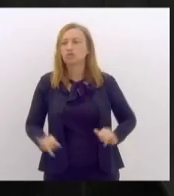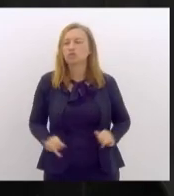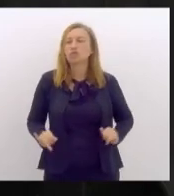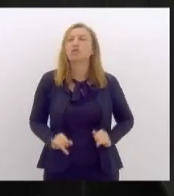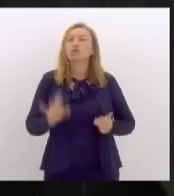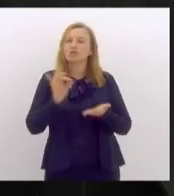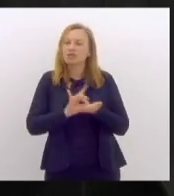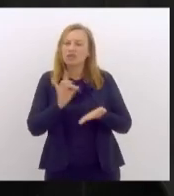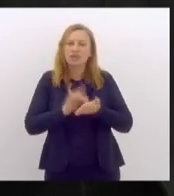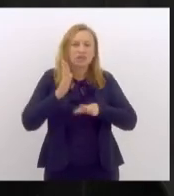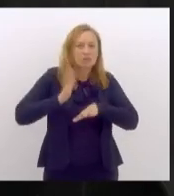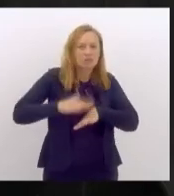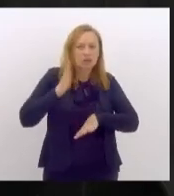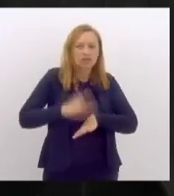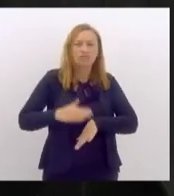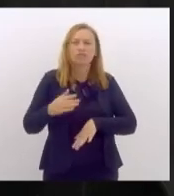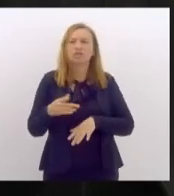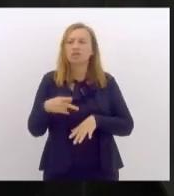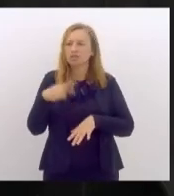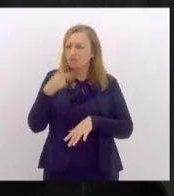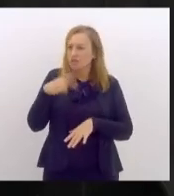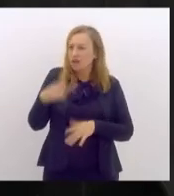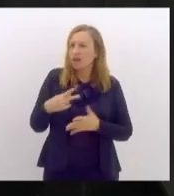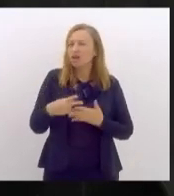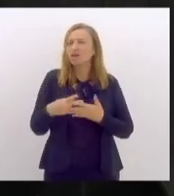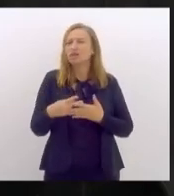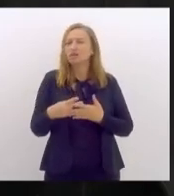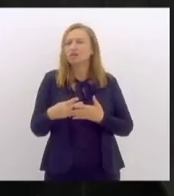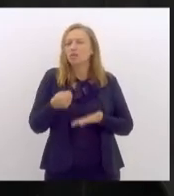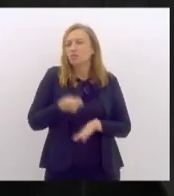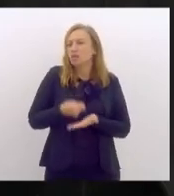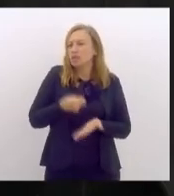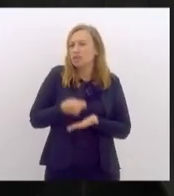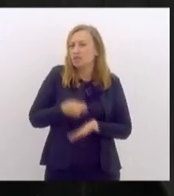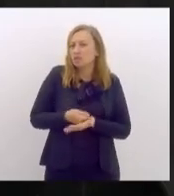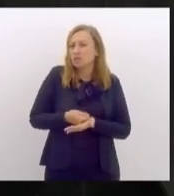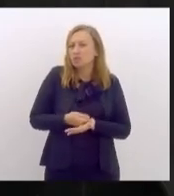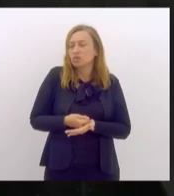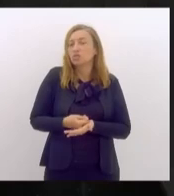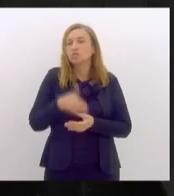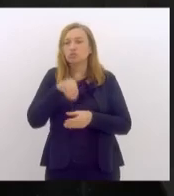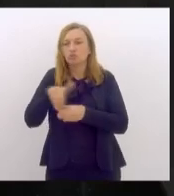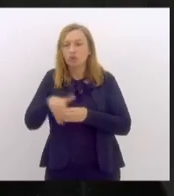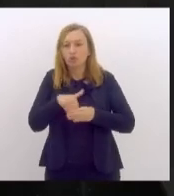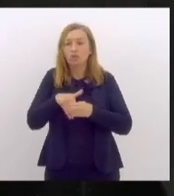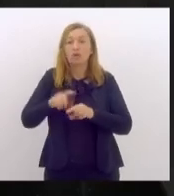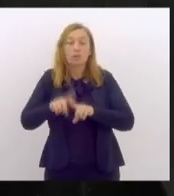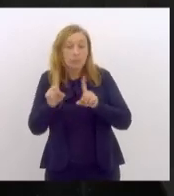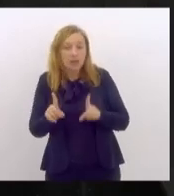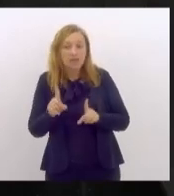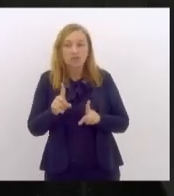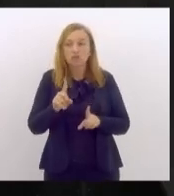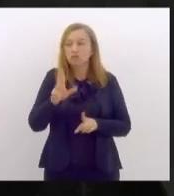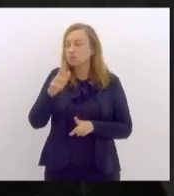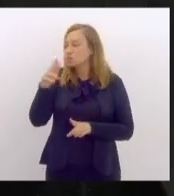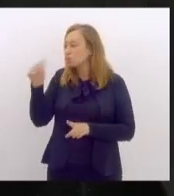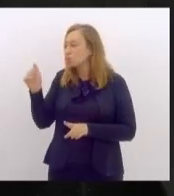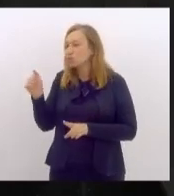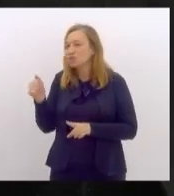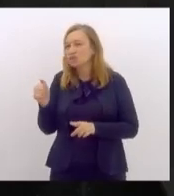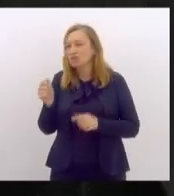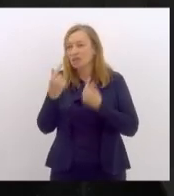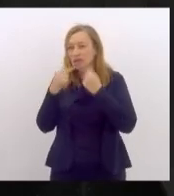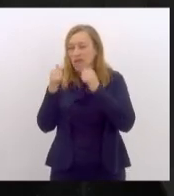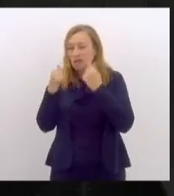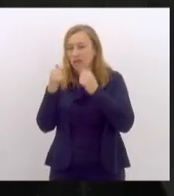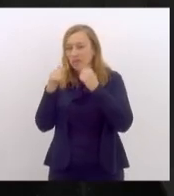que cada vez mais a gente se questiona sobre a obrigatoriedade do voto mas jamais esse questionamento